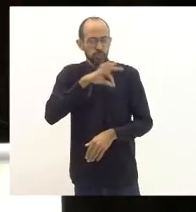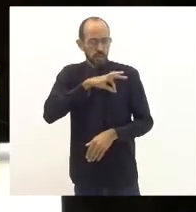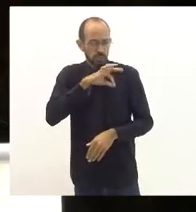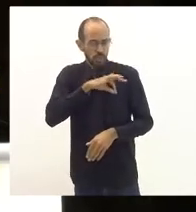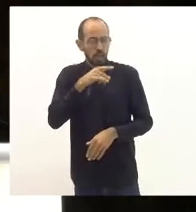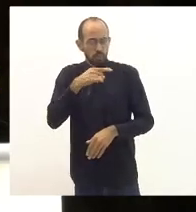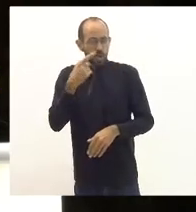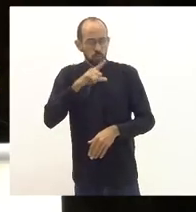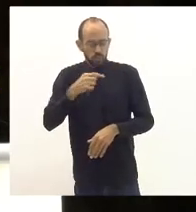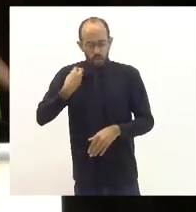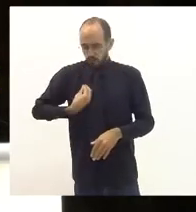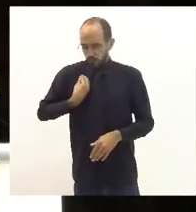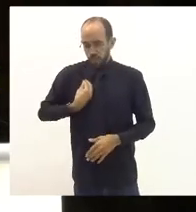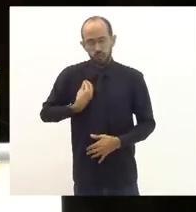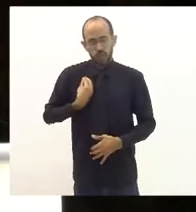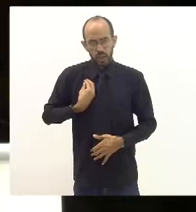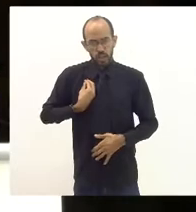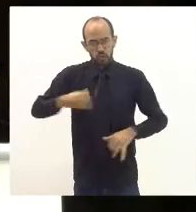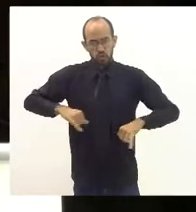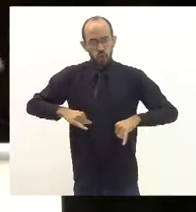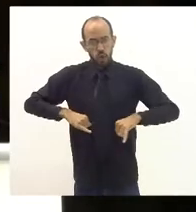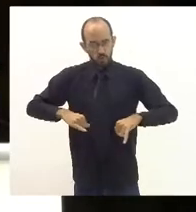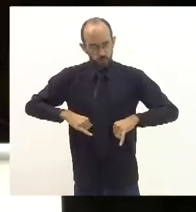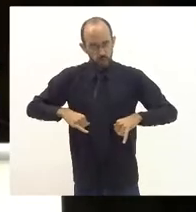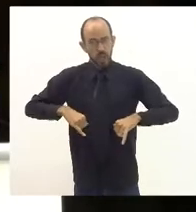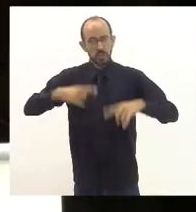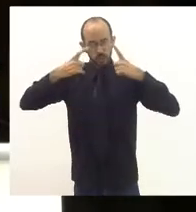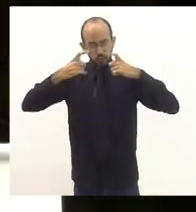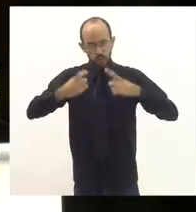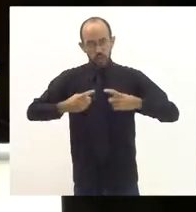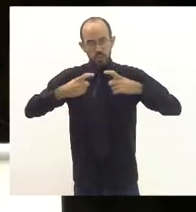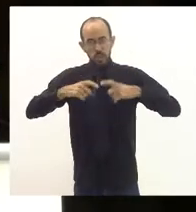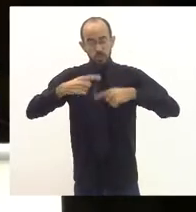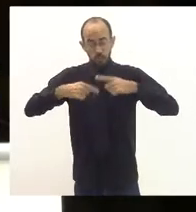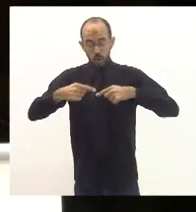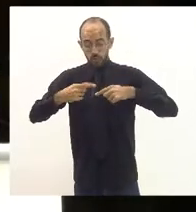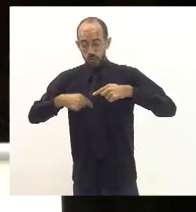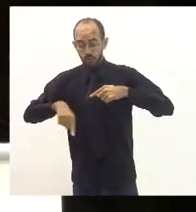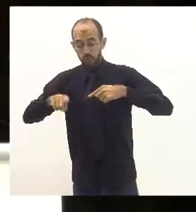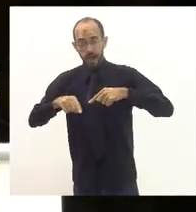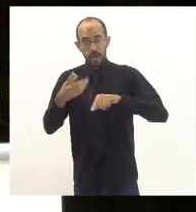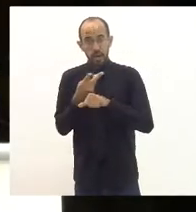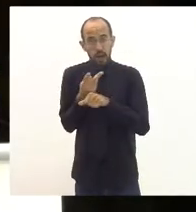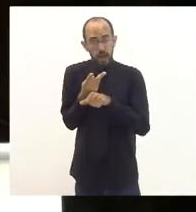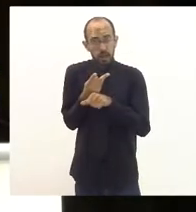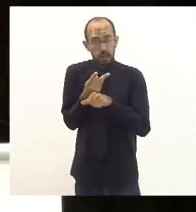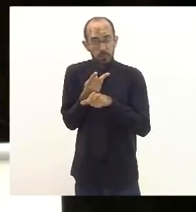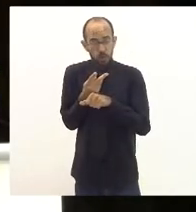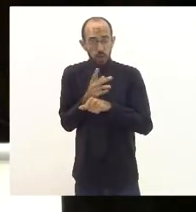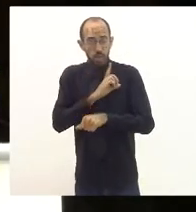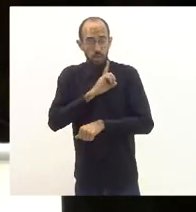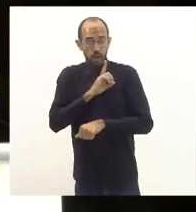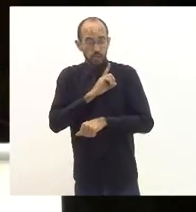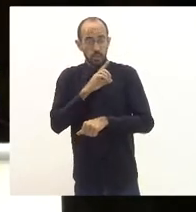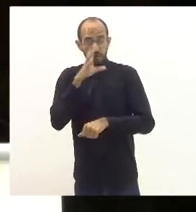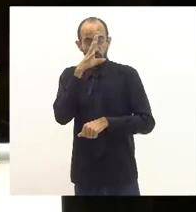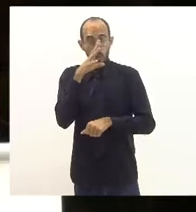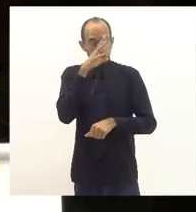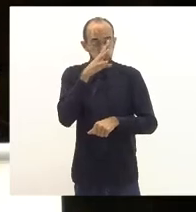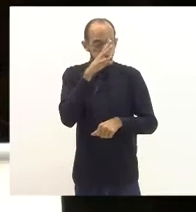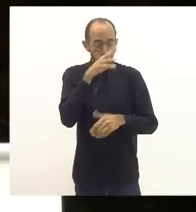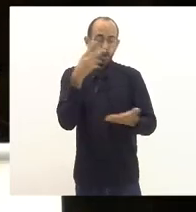para poder sobreviver, sofrem violência e ainda, quando vão procurar a delegacia, escutam absurdos e não têm seu registro de